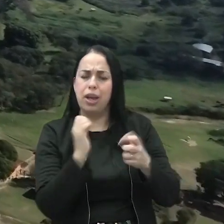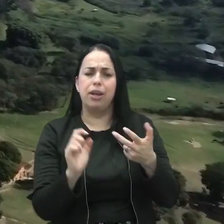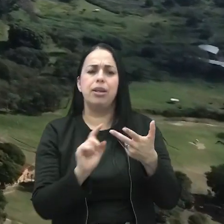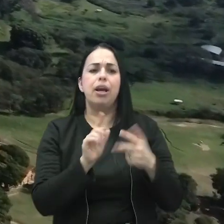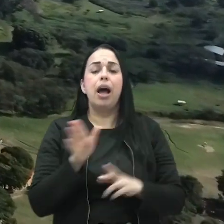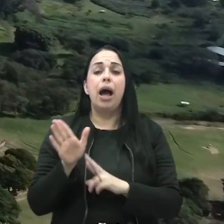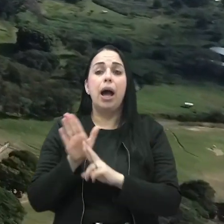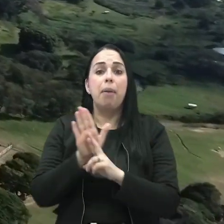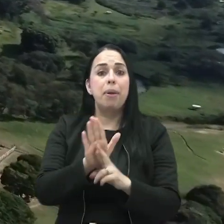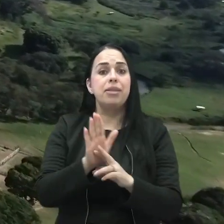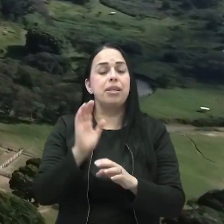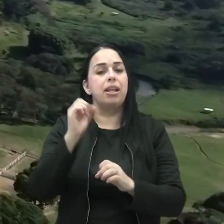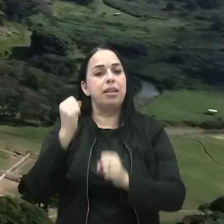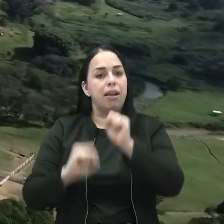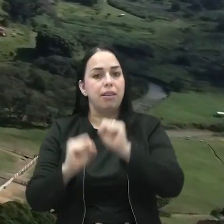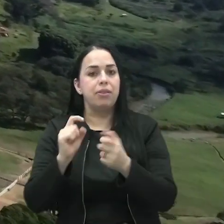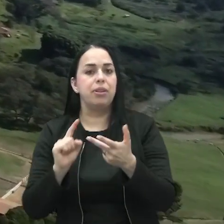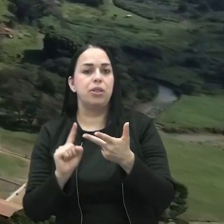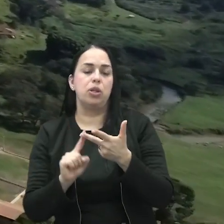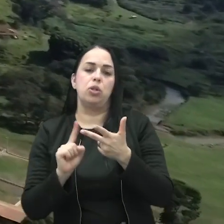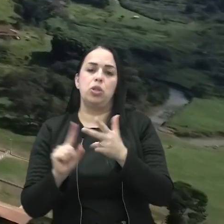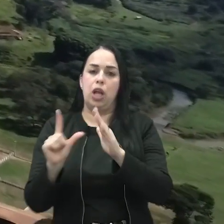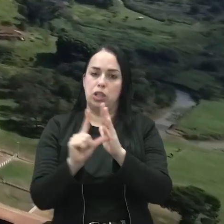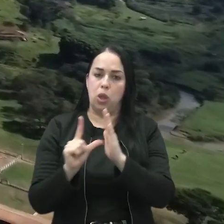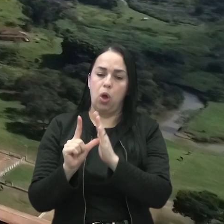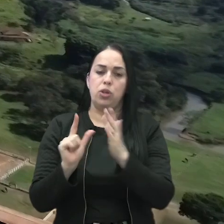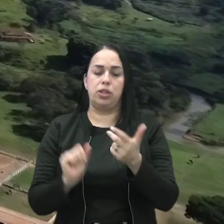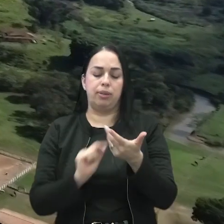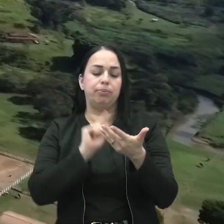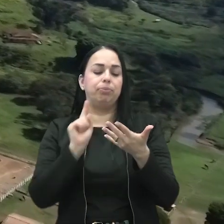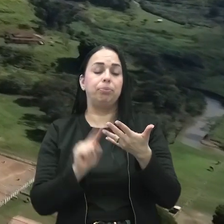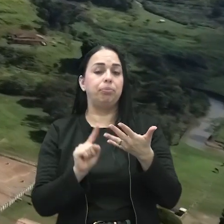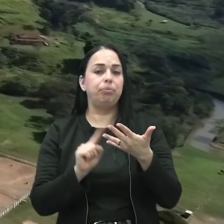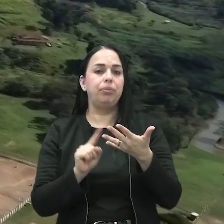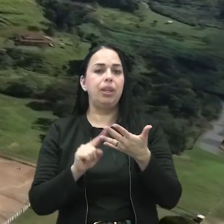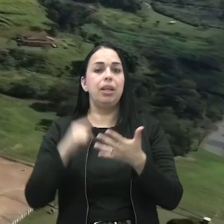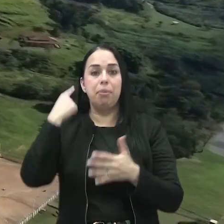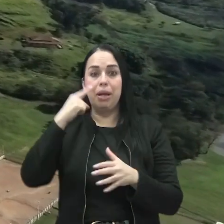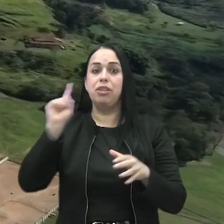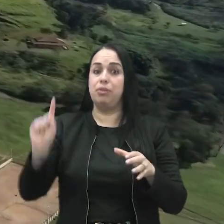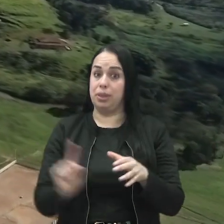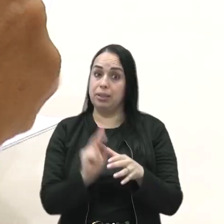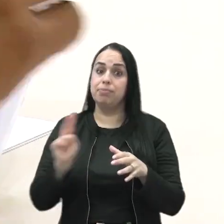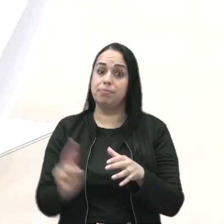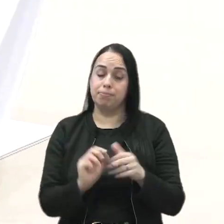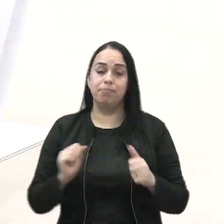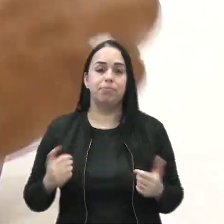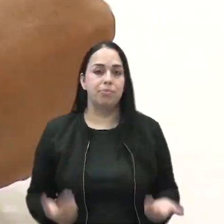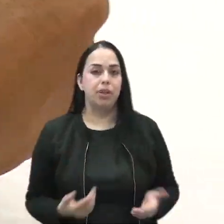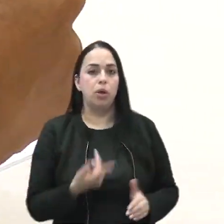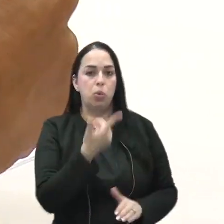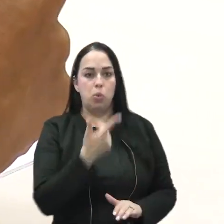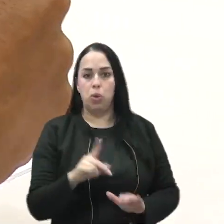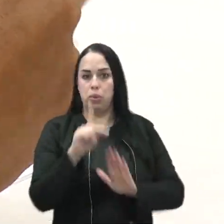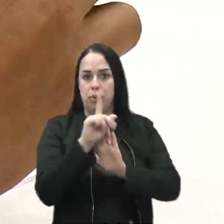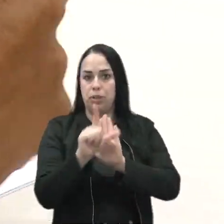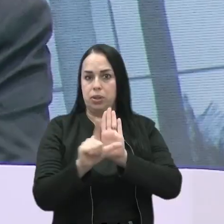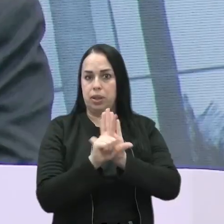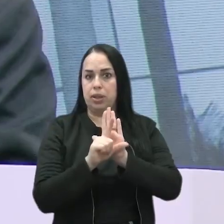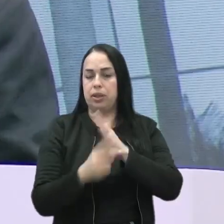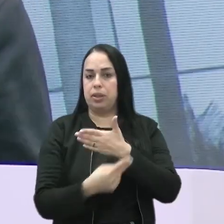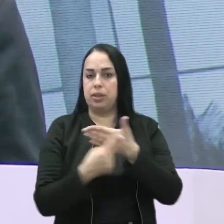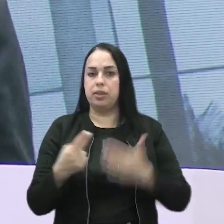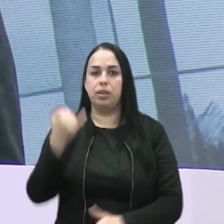arquitetos, representantes da indústria, comércio ou serviço e também advogados. Outro projeto